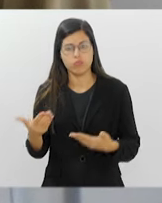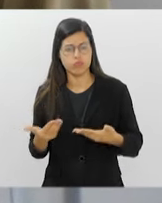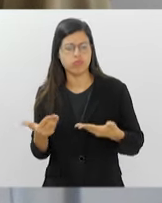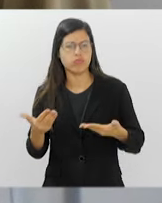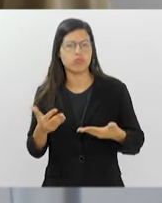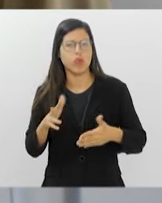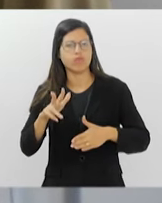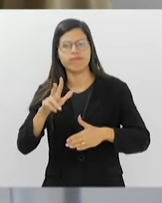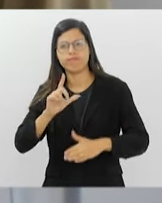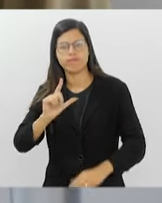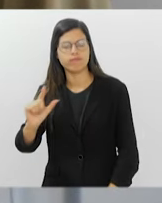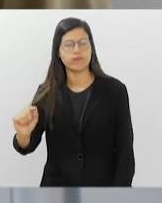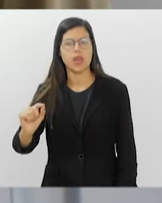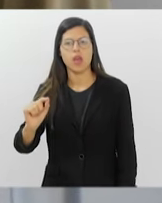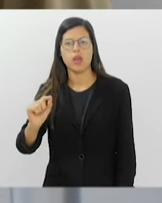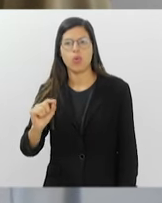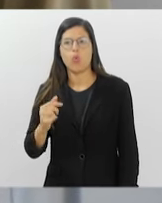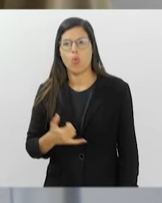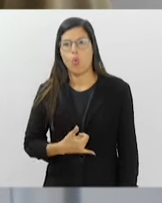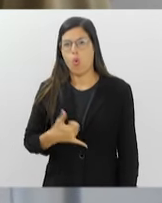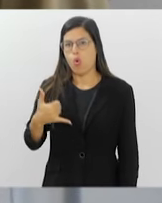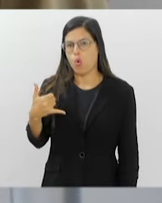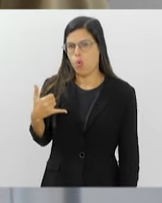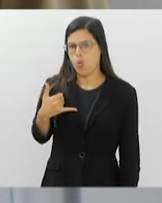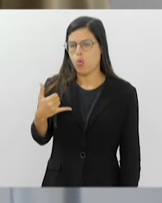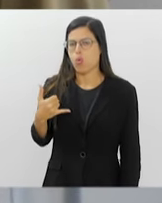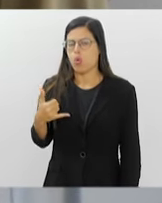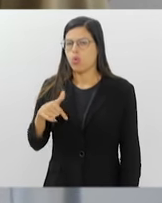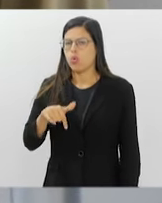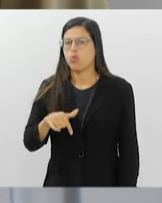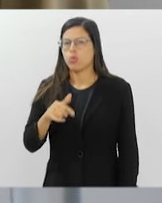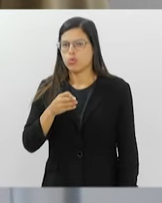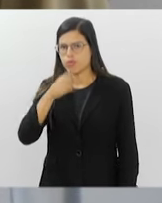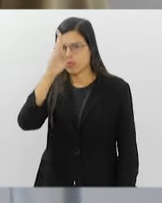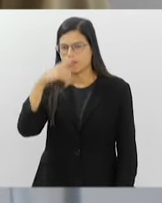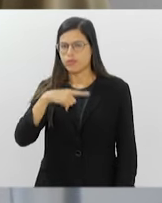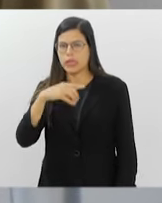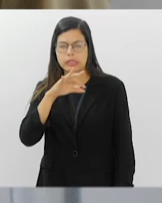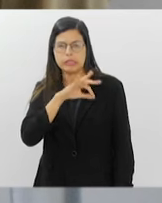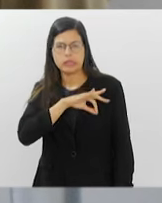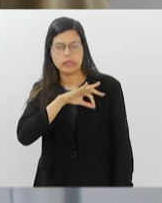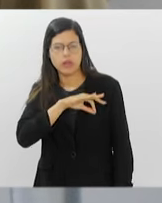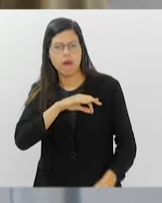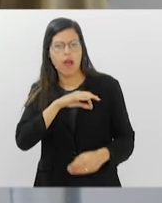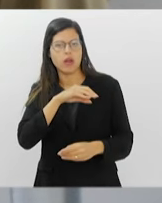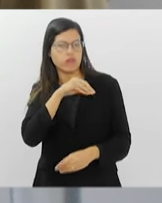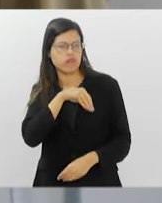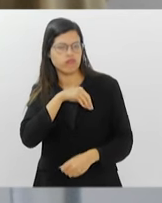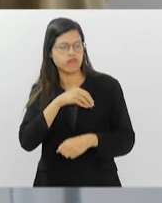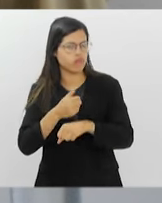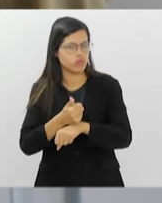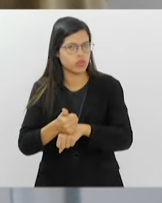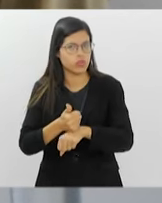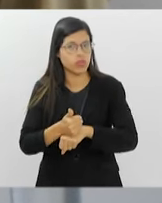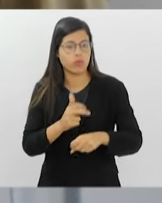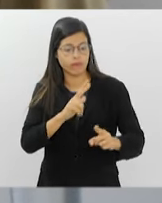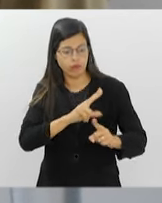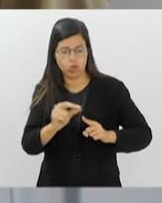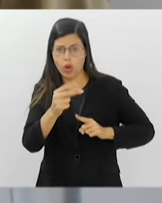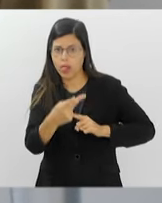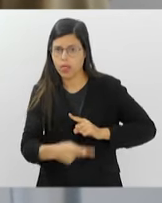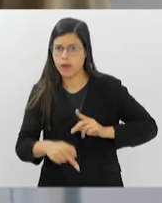que os nossos militares hoje tê um salário Digno e foi uma vitória dessa casa da Assembleia Legislativa do Rio de